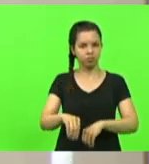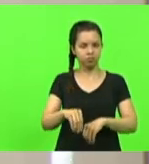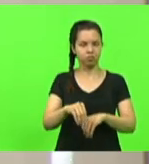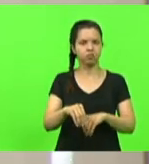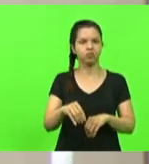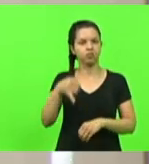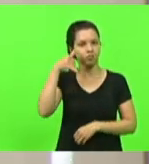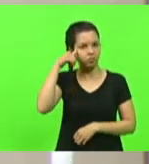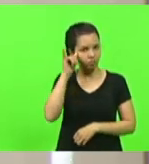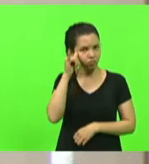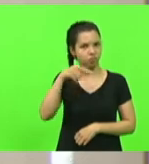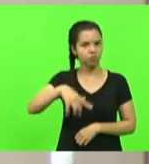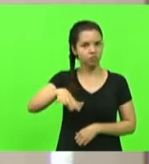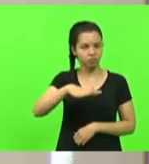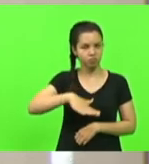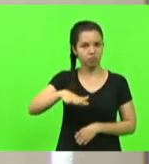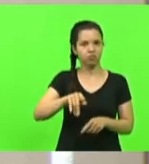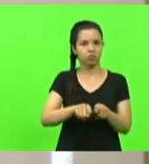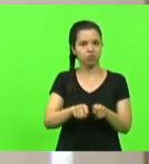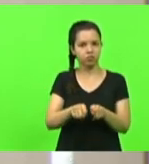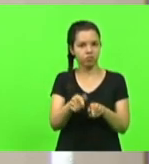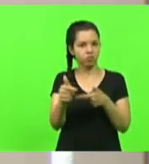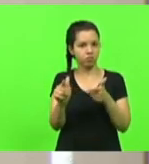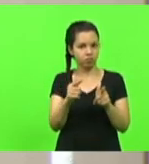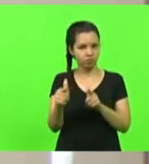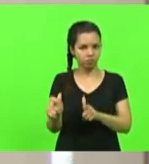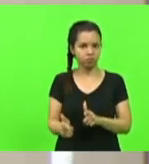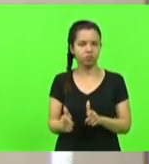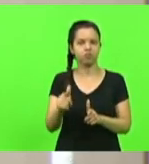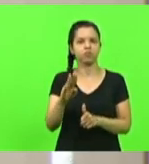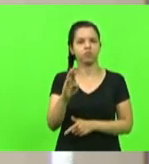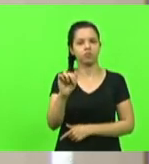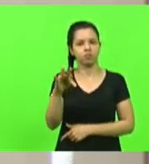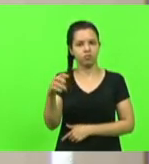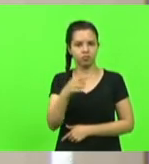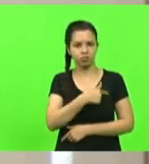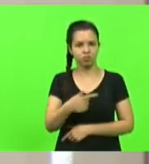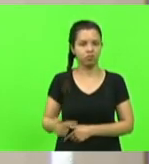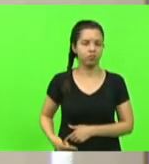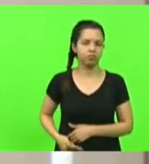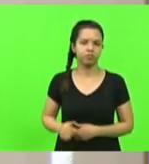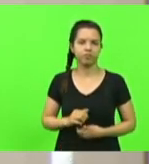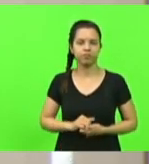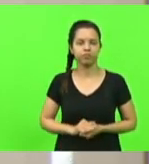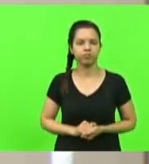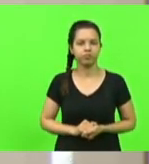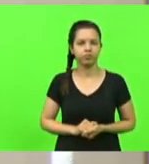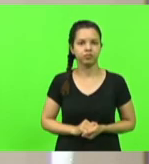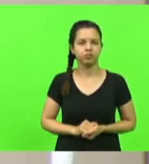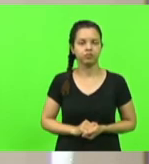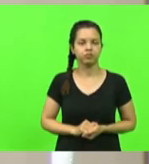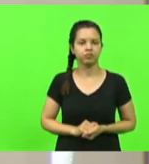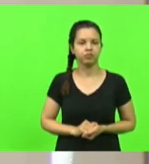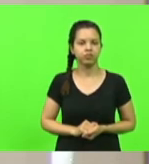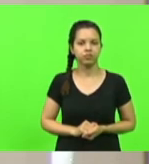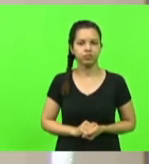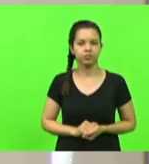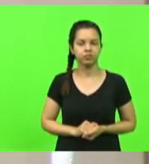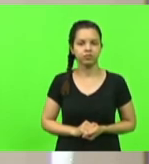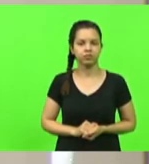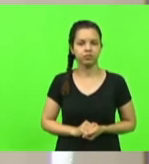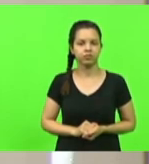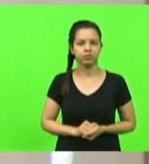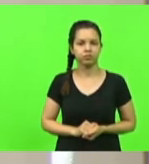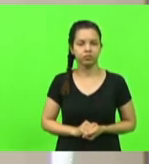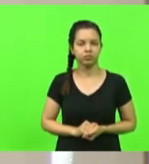estado e estabelece outras providências. Deputados que aprovam, permaneçam como se encontram. Deputado Mauro, apenas fazer só uma... E